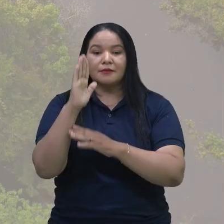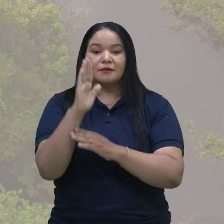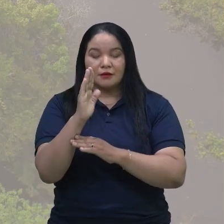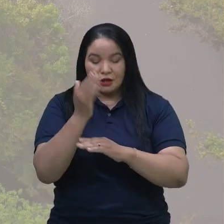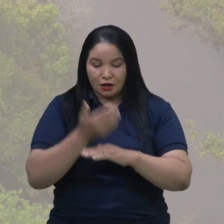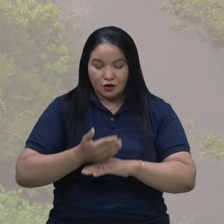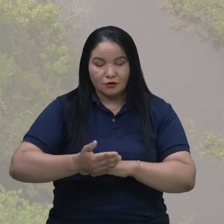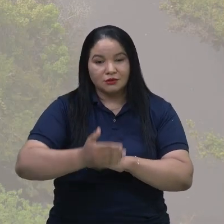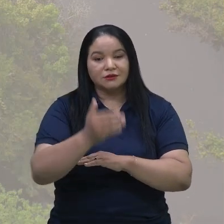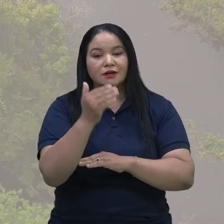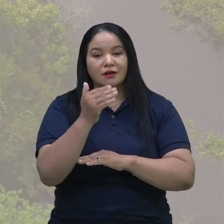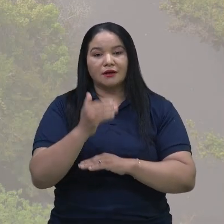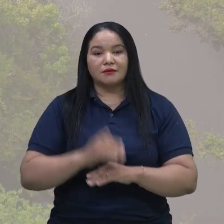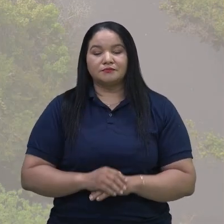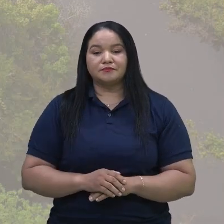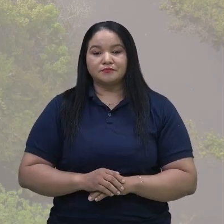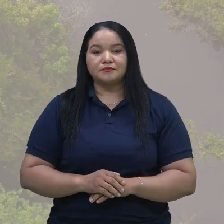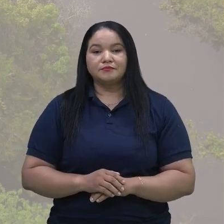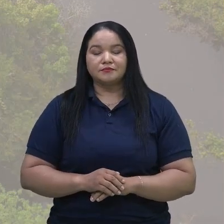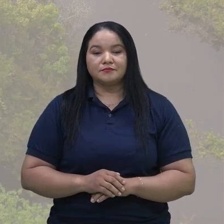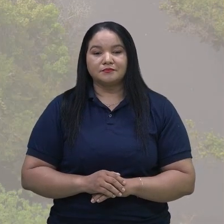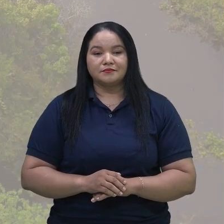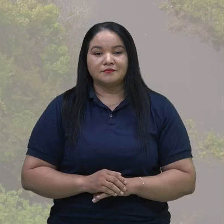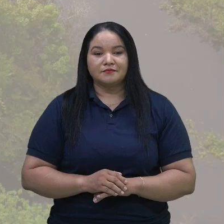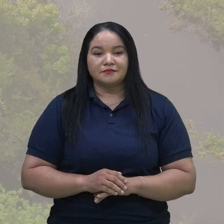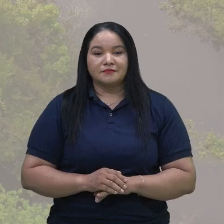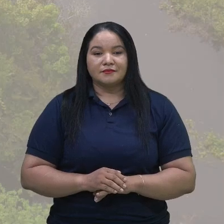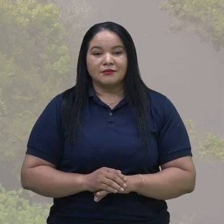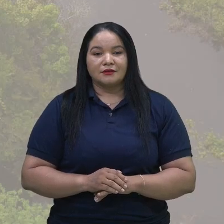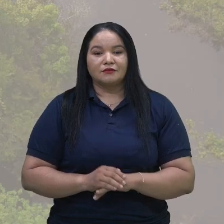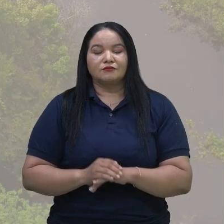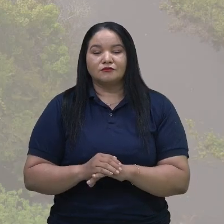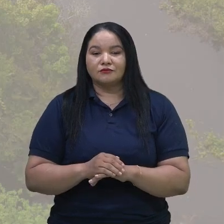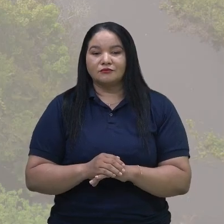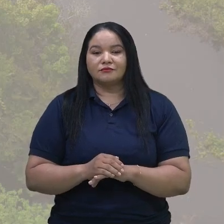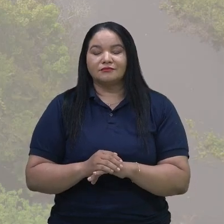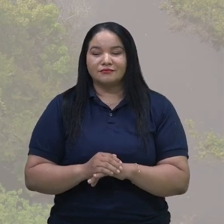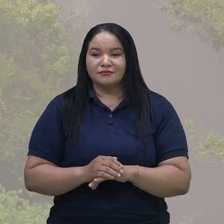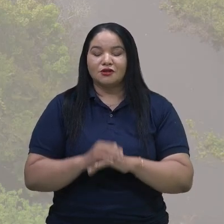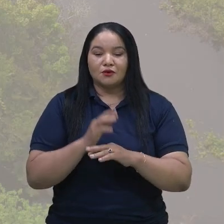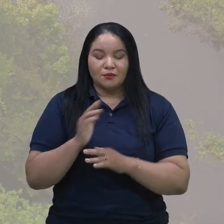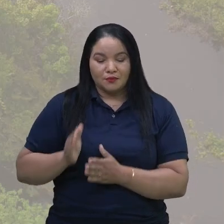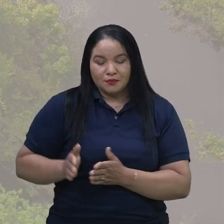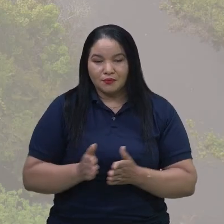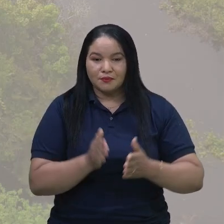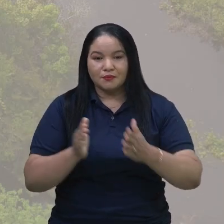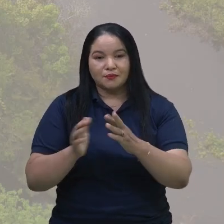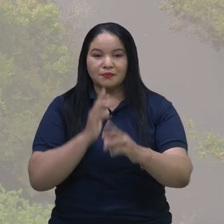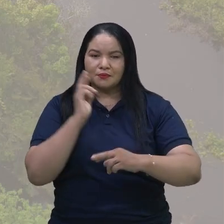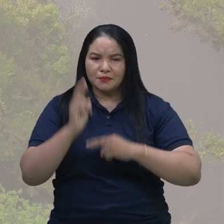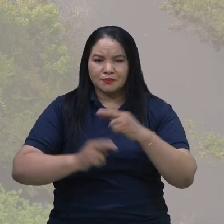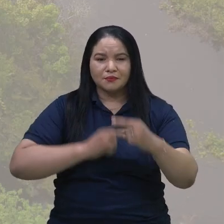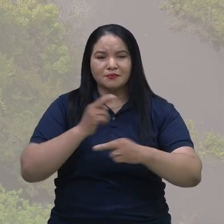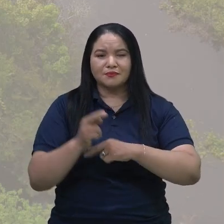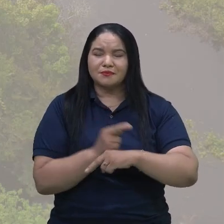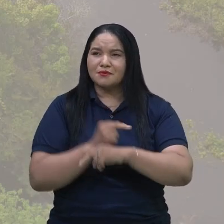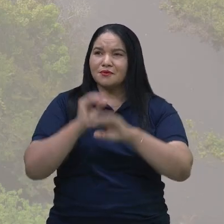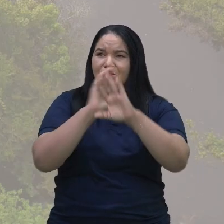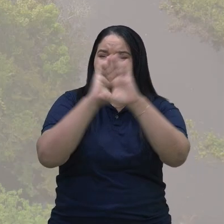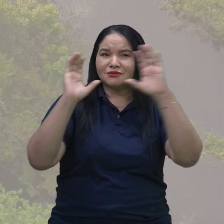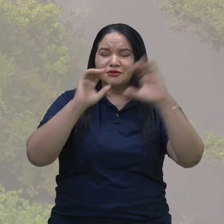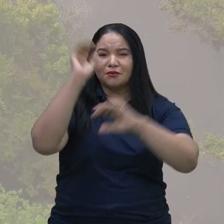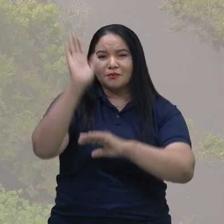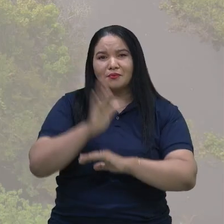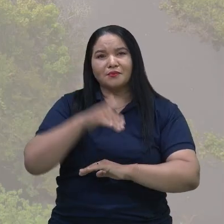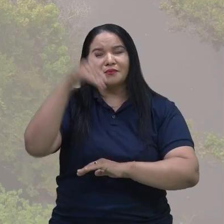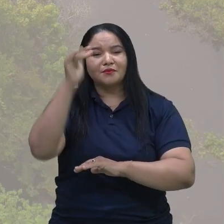de recomeçar. Quando eu voltar, vou pintar o céu de